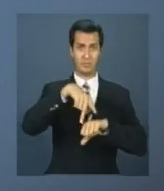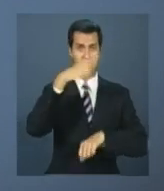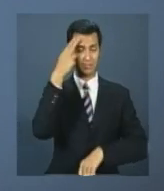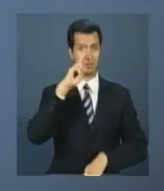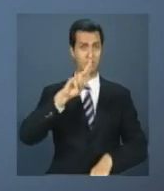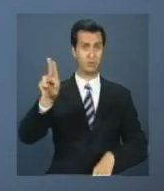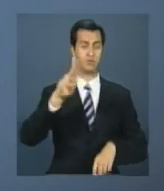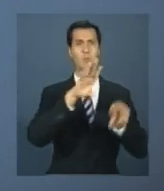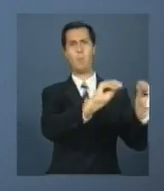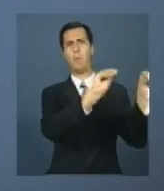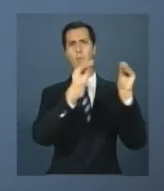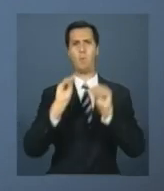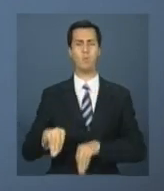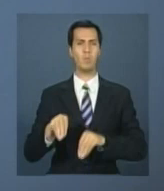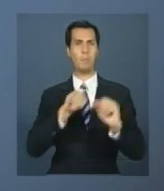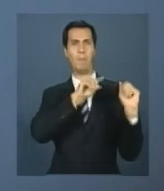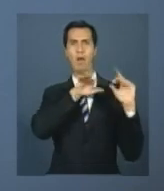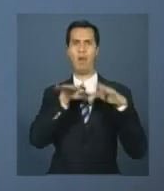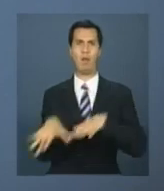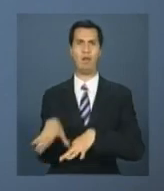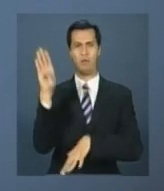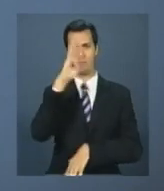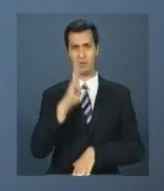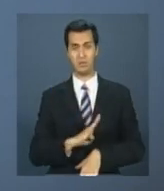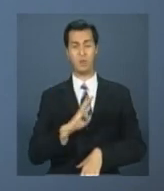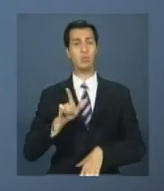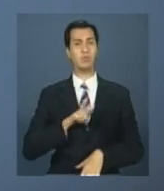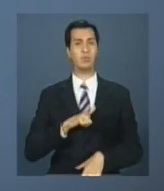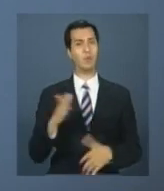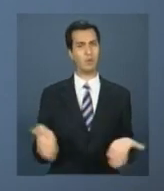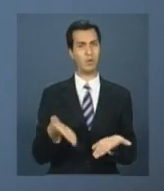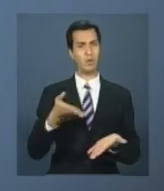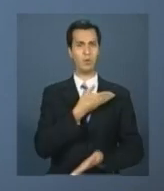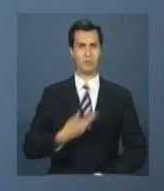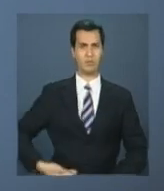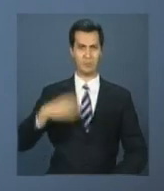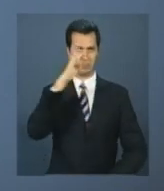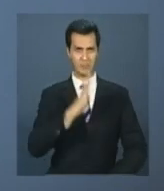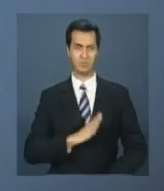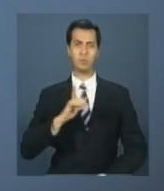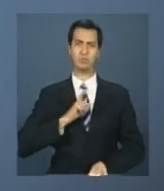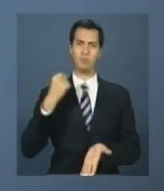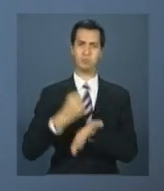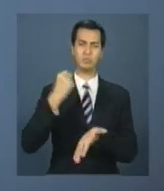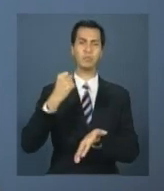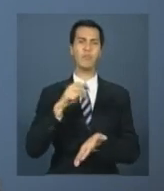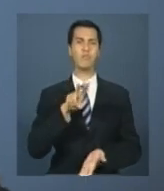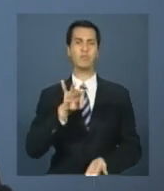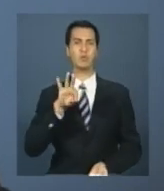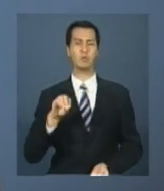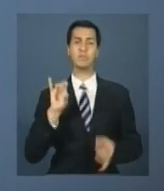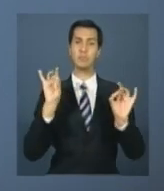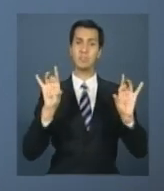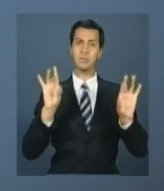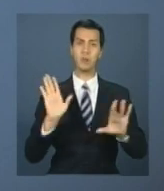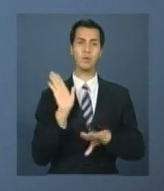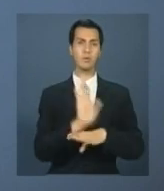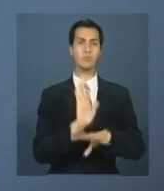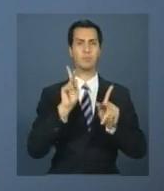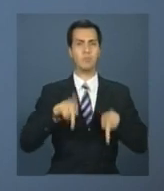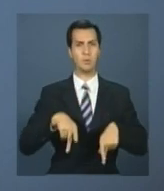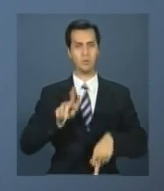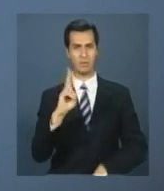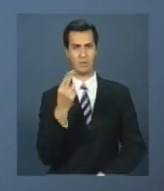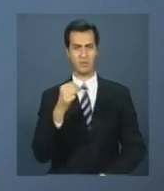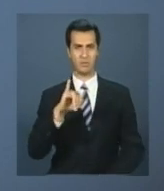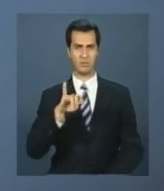janeiro adotou uma nova modalidade de visto permanente exclusiva para os haitianos. Bom, após o encontro